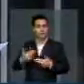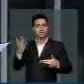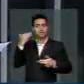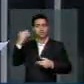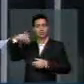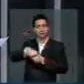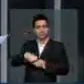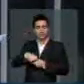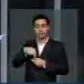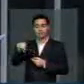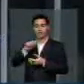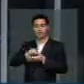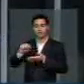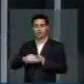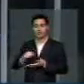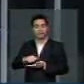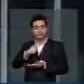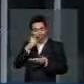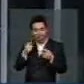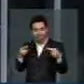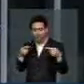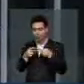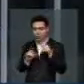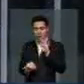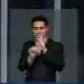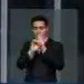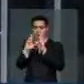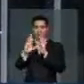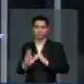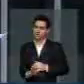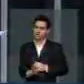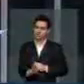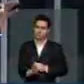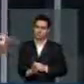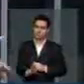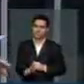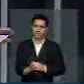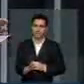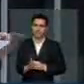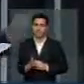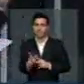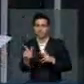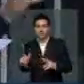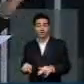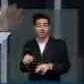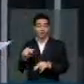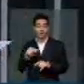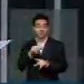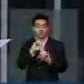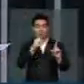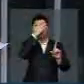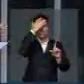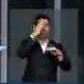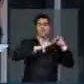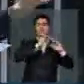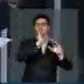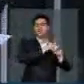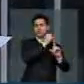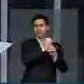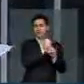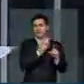descreveu o brasileiro e a brasileira como um sociólogo jamais conseguiria é de